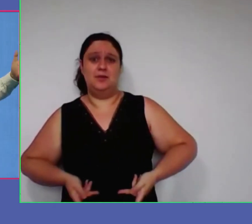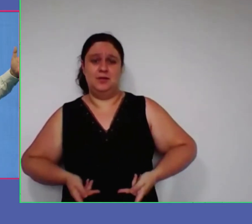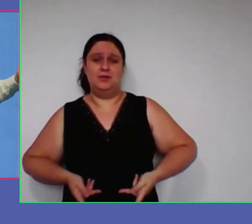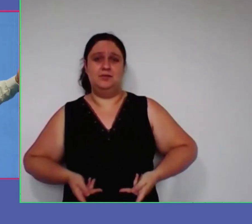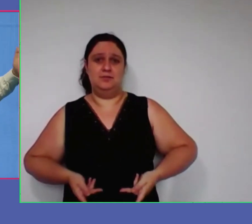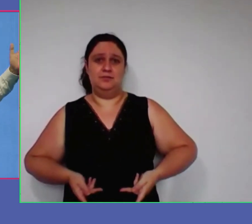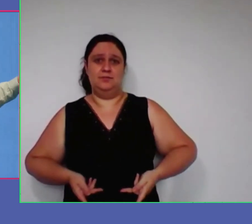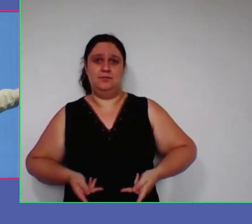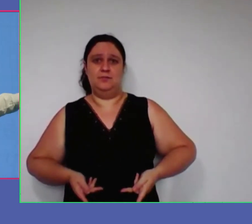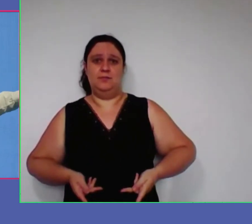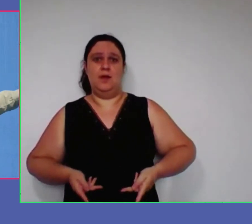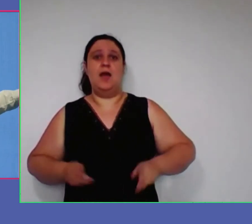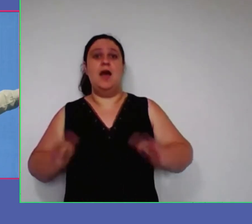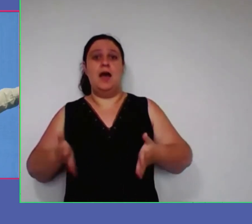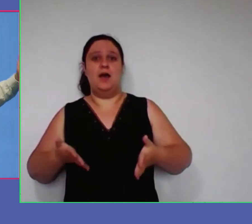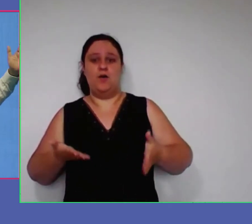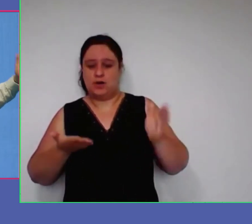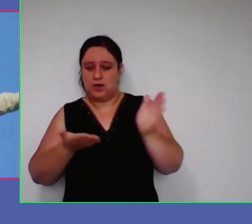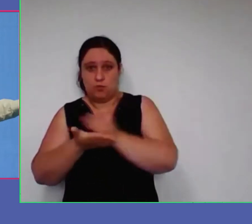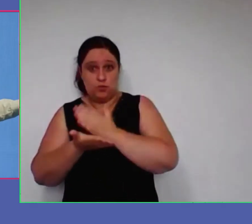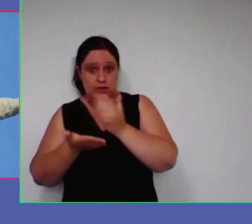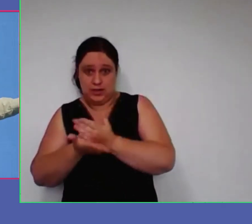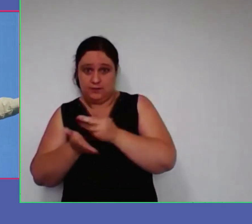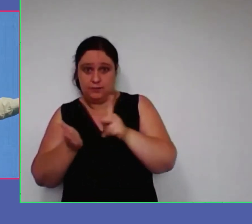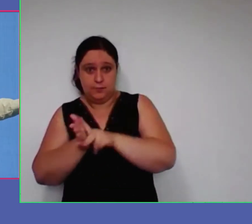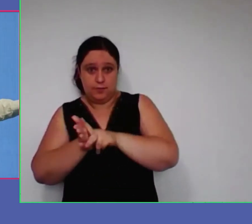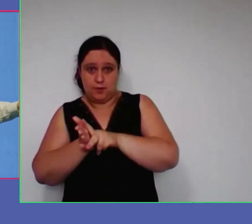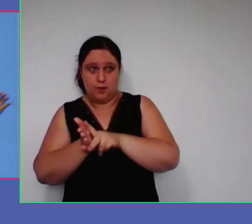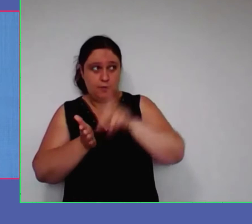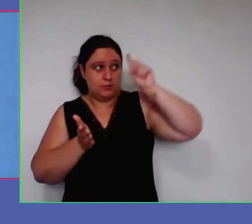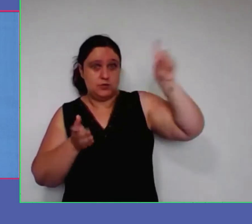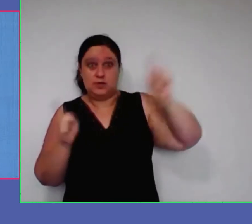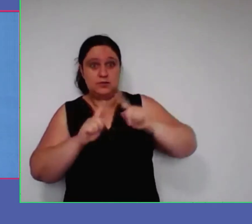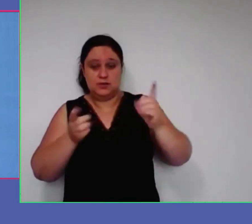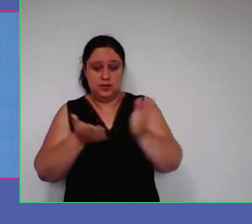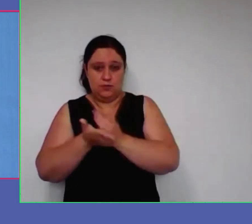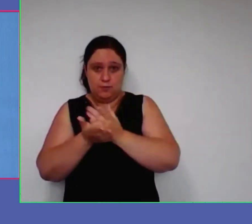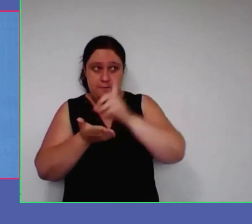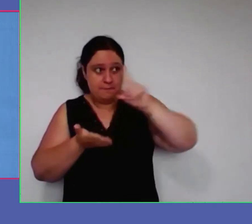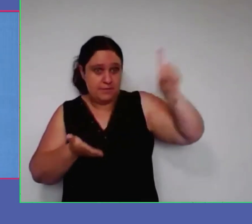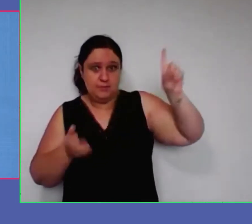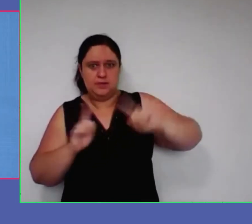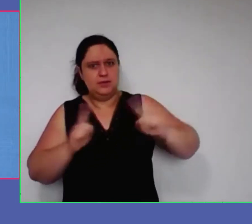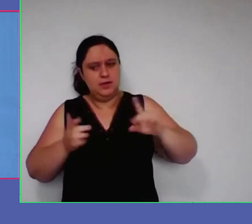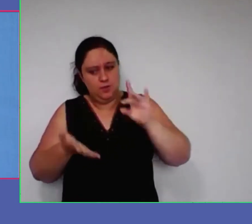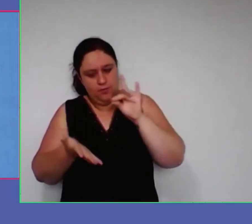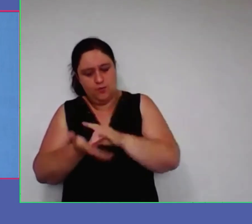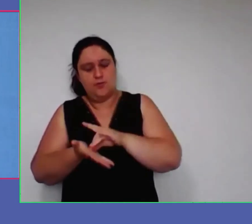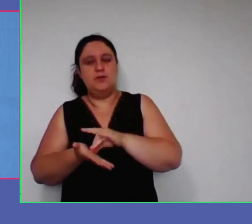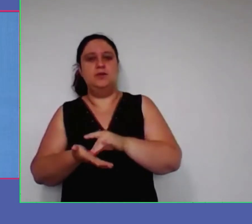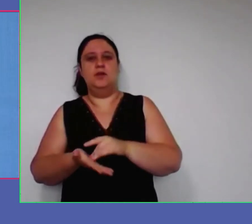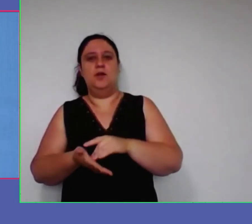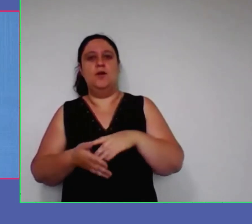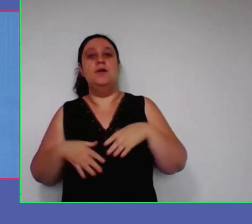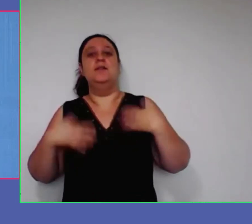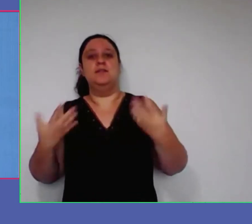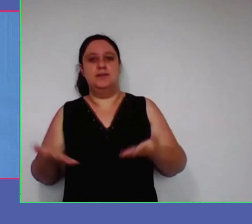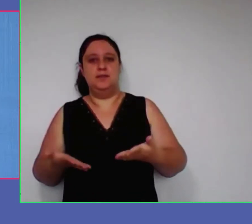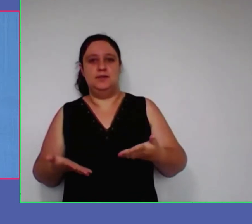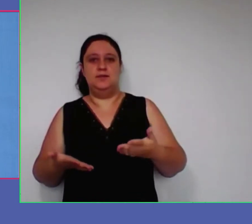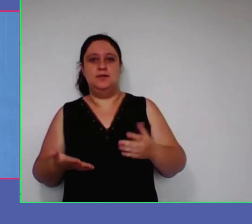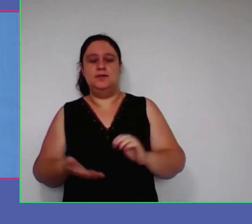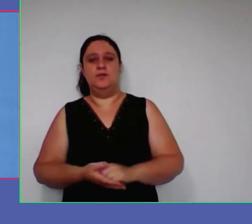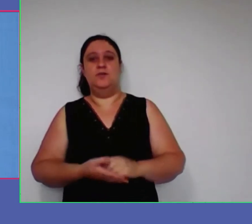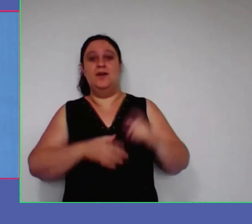não, o Pentateuco é original, veio da parte de Deus. Então, a tradição dos anciãos